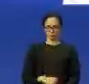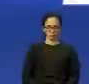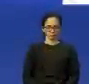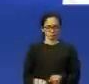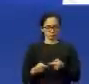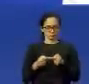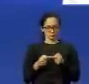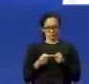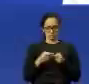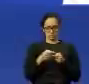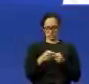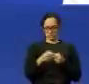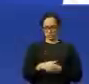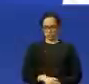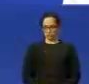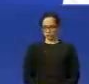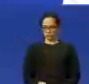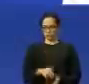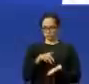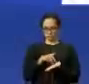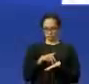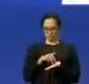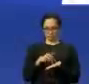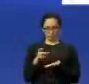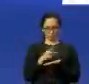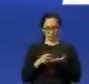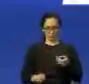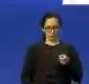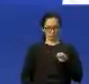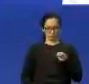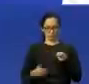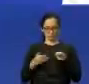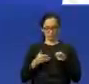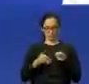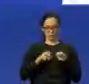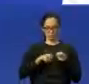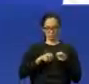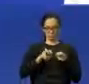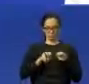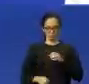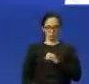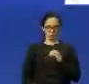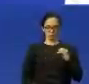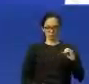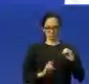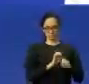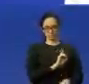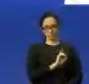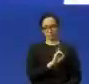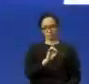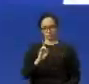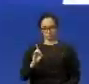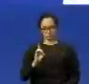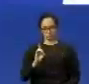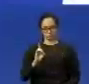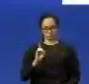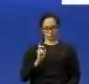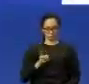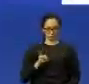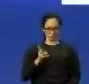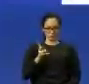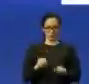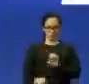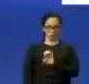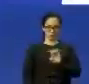ponto B, que você se encontra representado pela letra X, ande para o oeste, vire à direita na primeira rua que encontrar, siga em frente